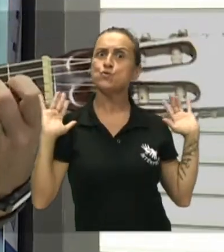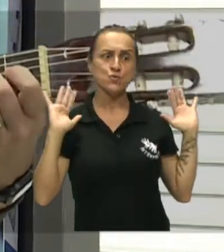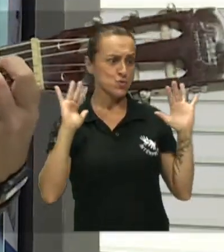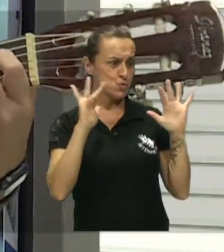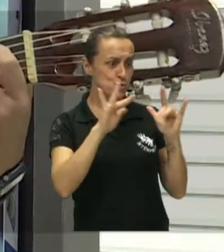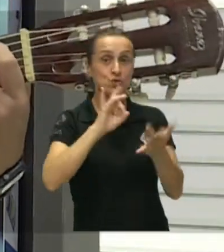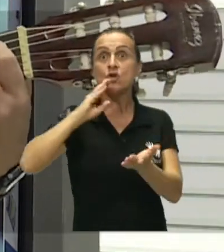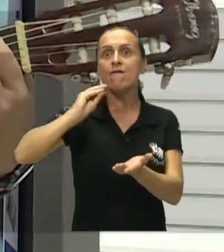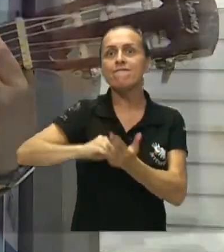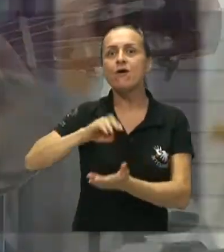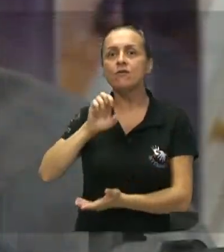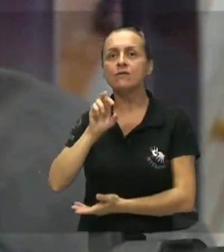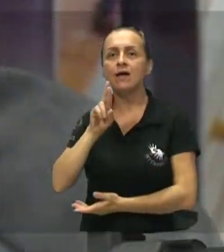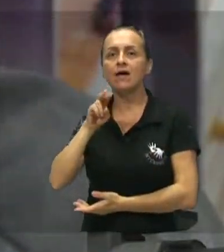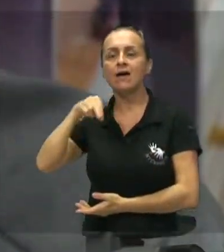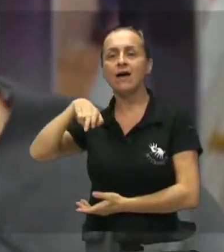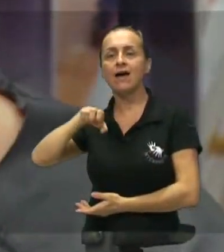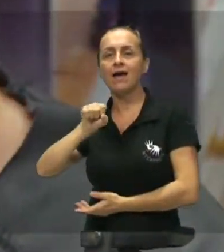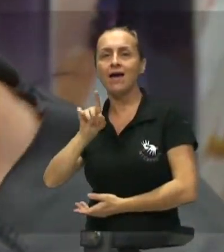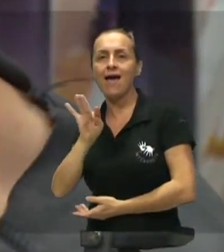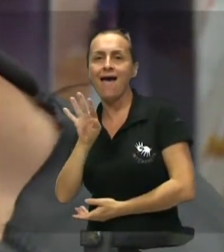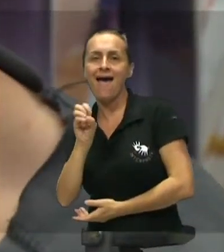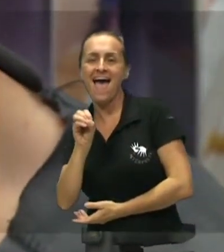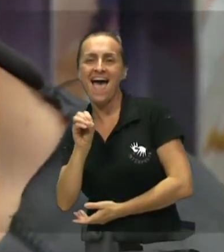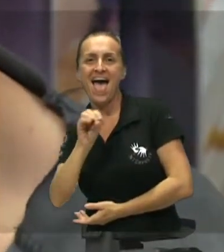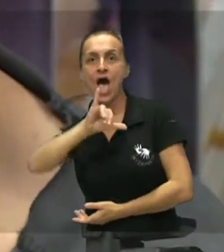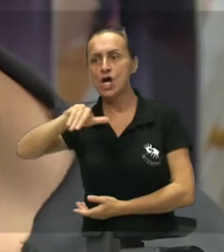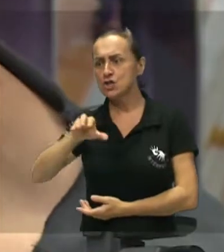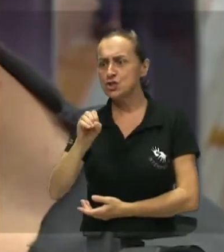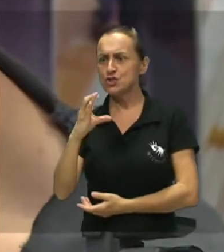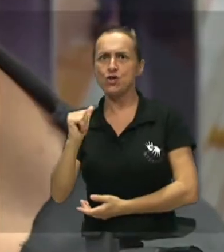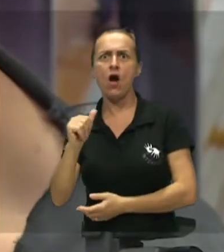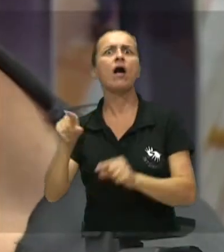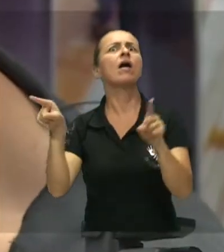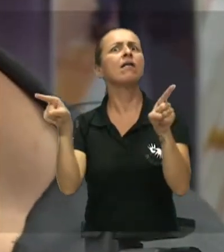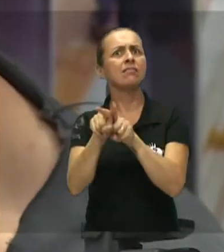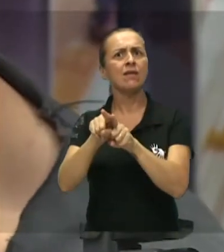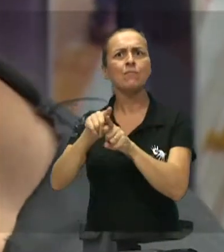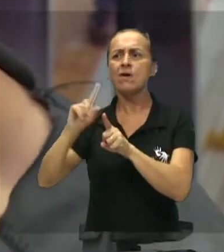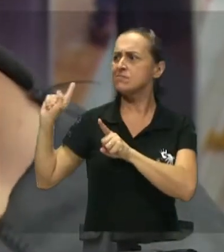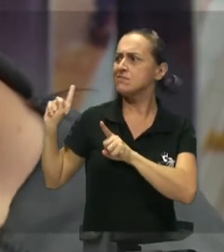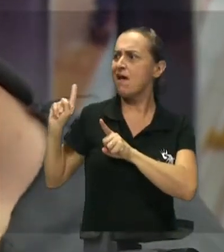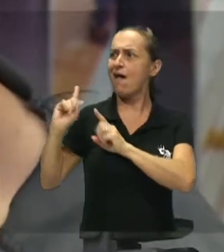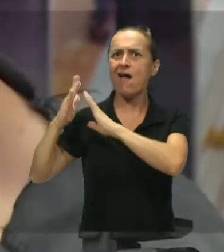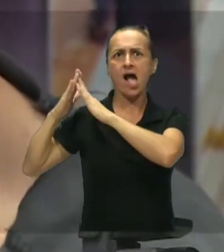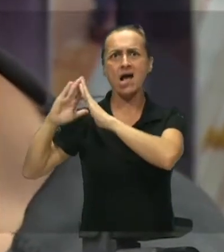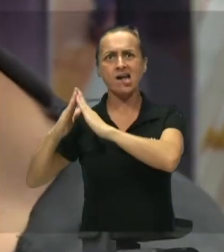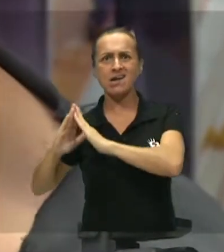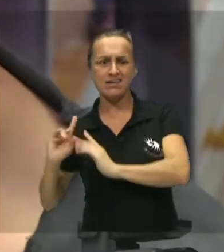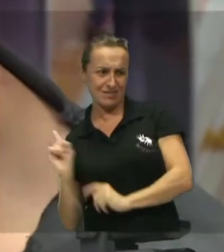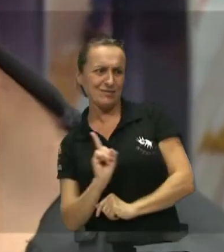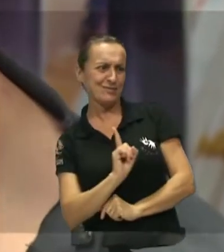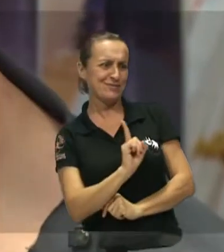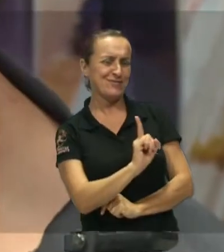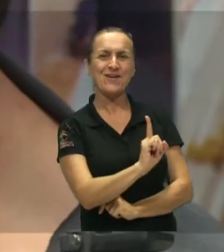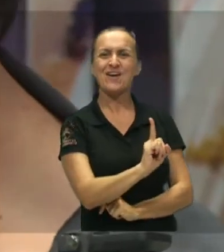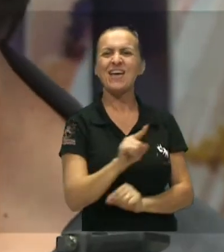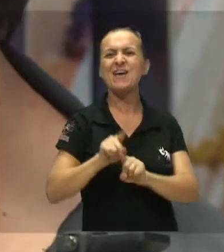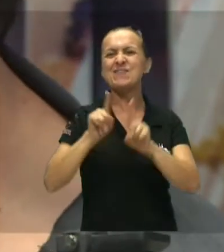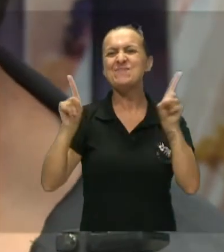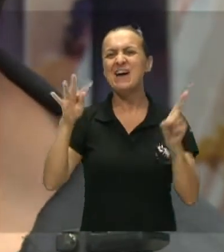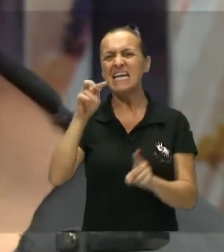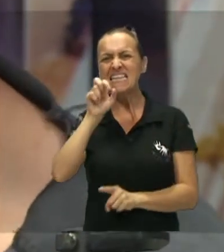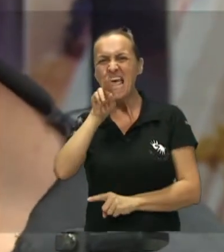chegar. Até o Joca saiu da maloca pra acompanhar, mas a Tereza não quis nem botar na mesa pra